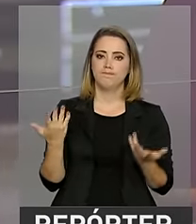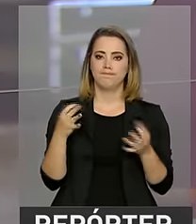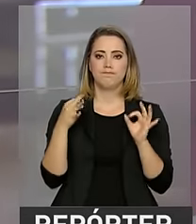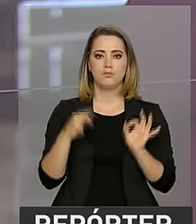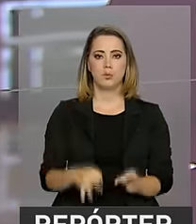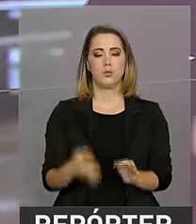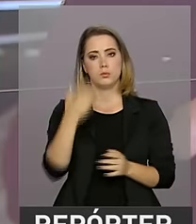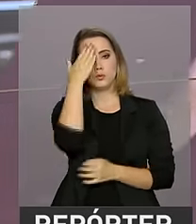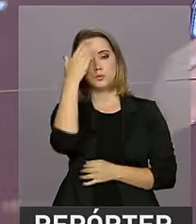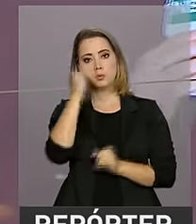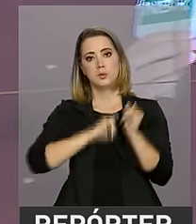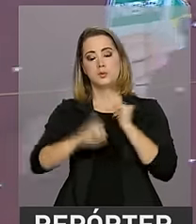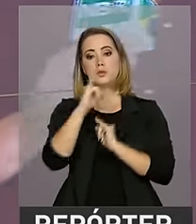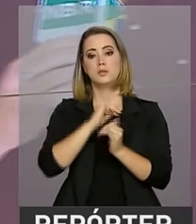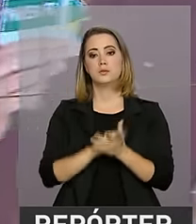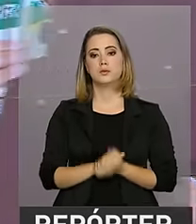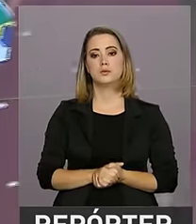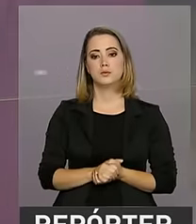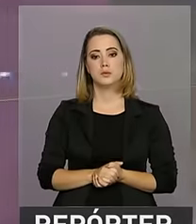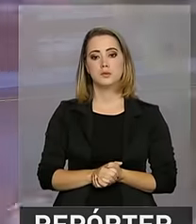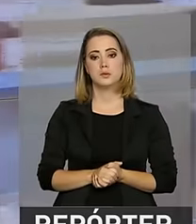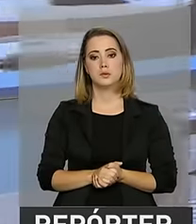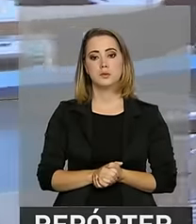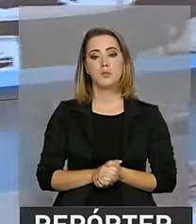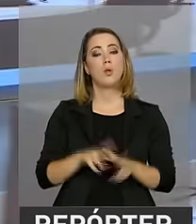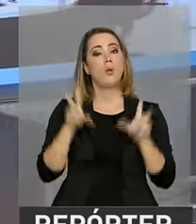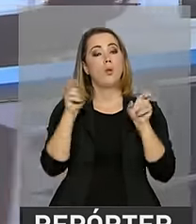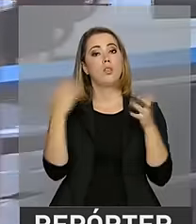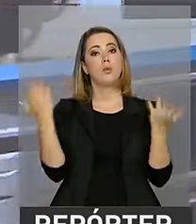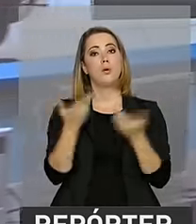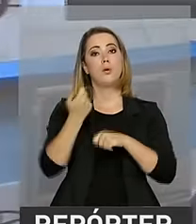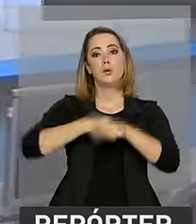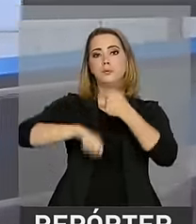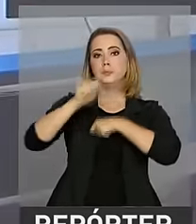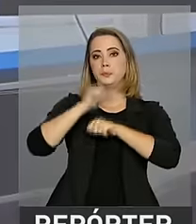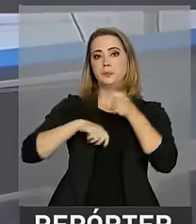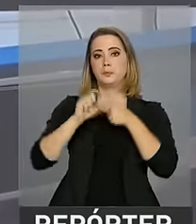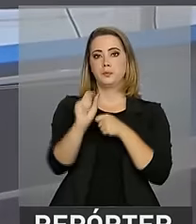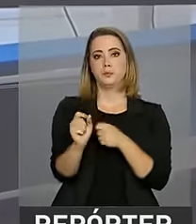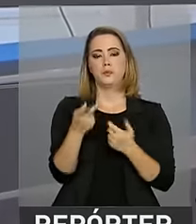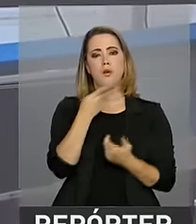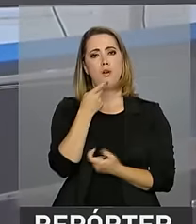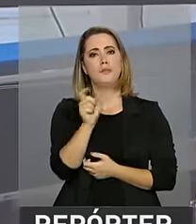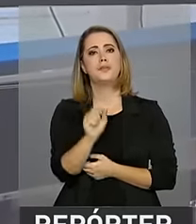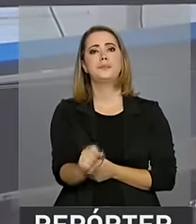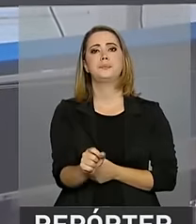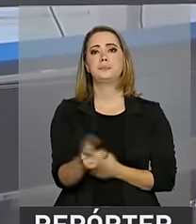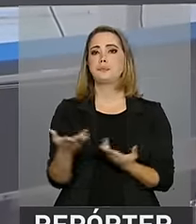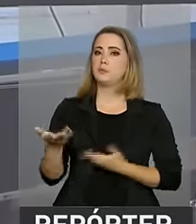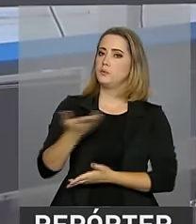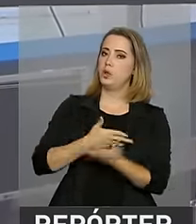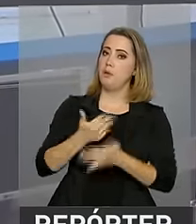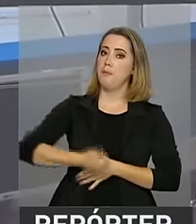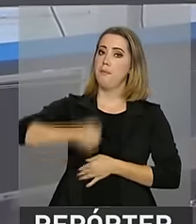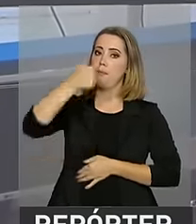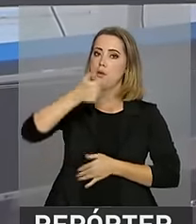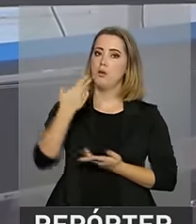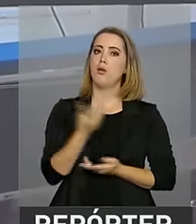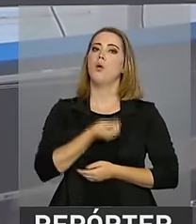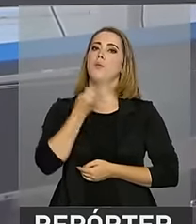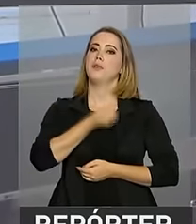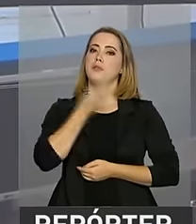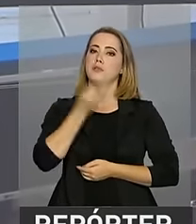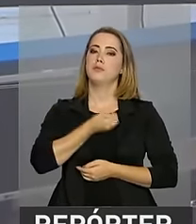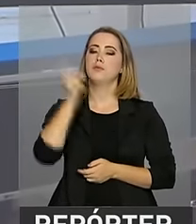Obrigado pelas informações e o assunto agora é economia estimativas do mercado financeiro mostram um cenário melhor para o custo de